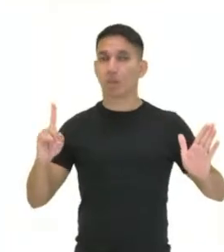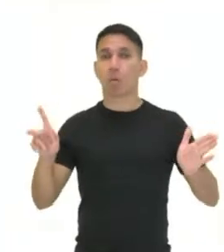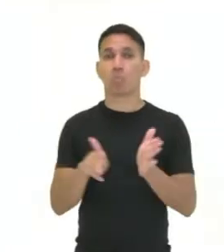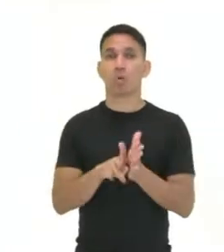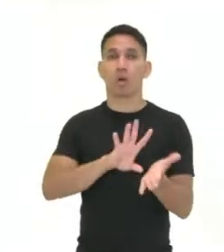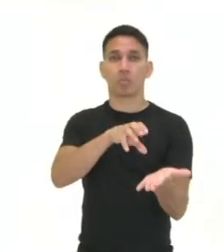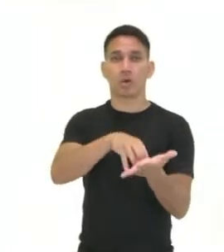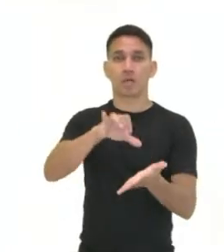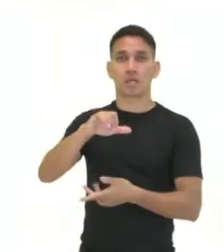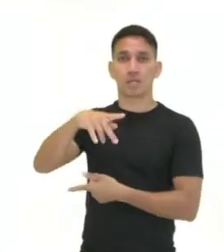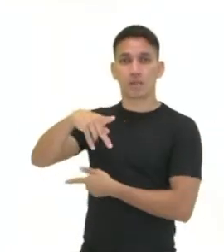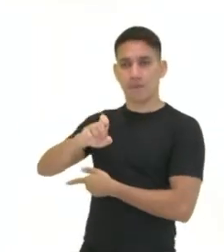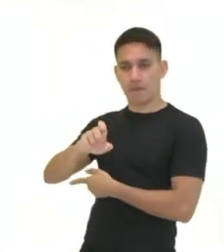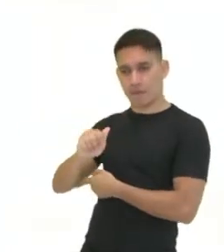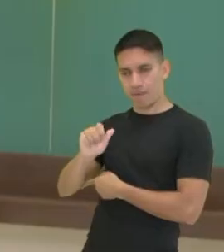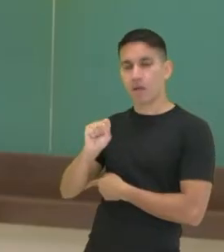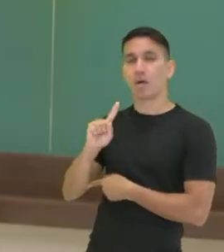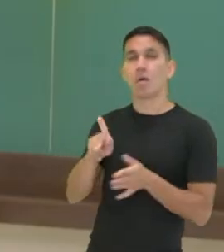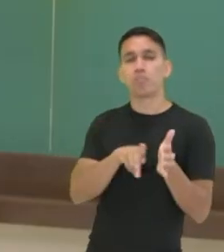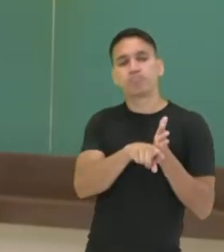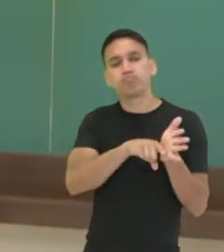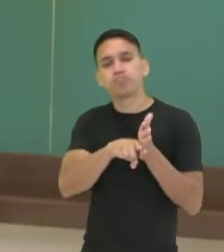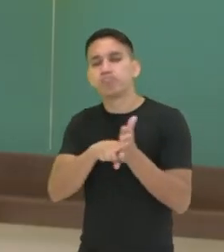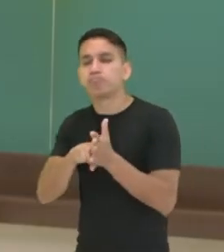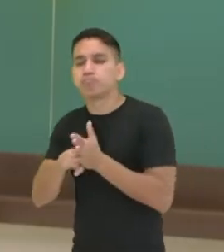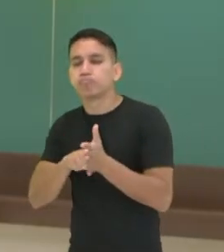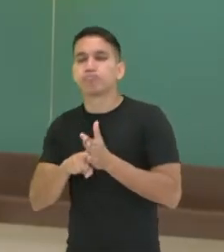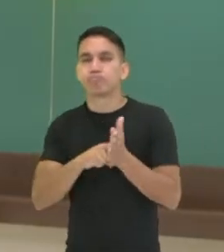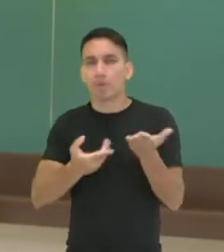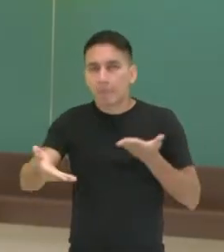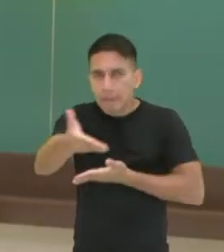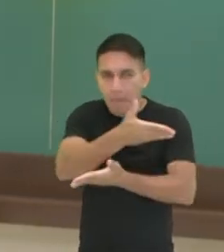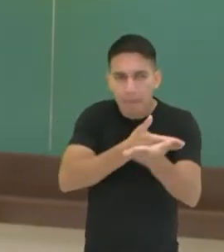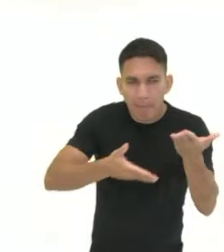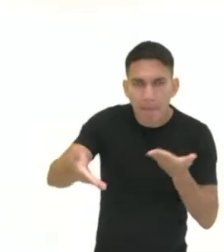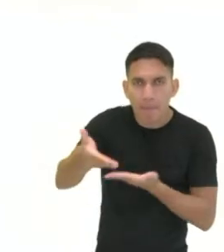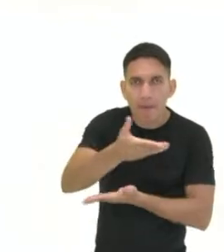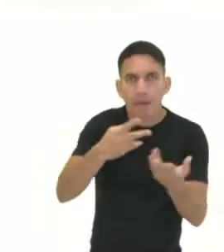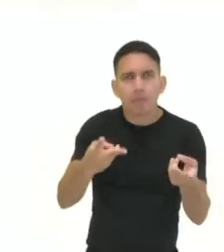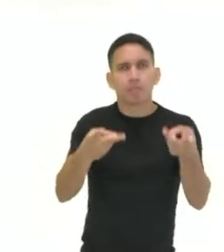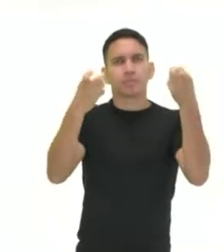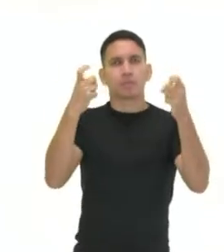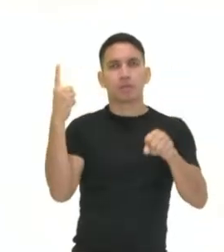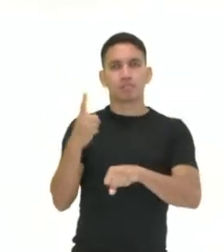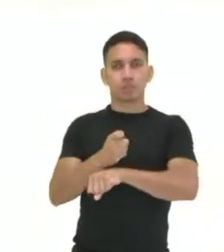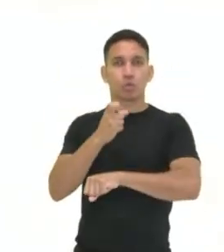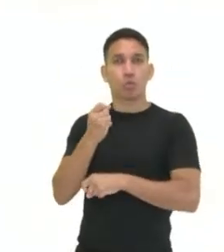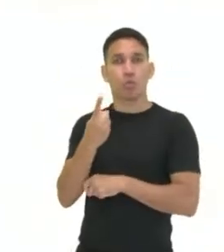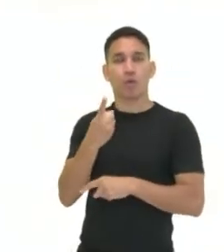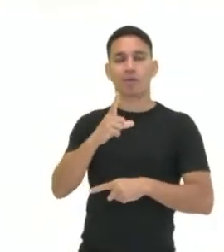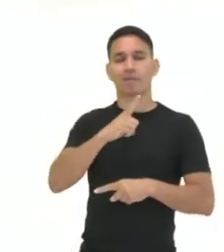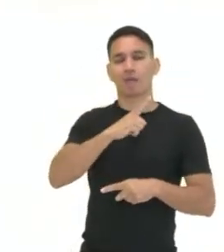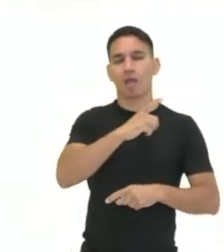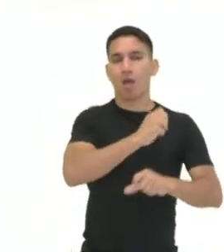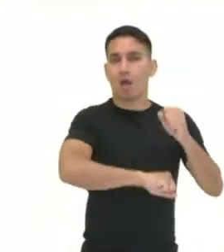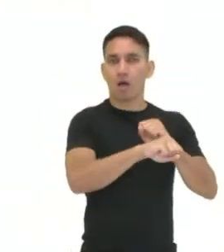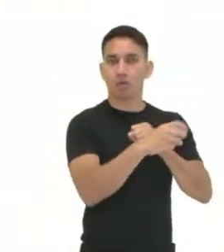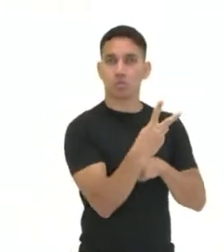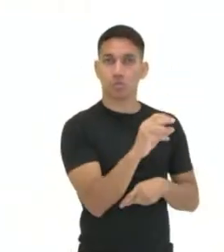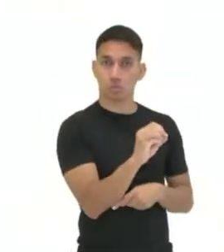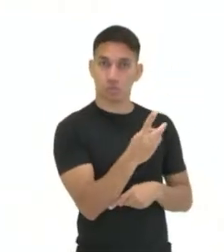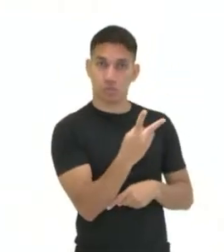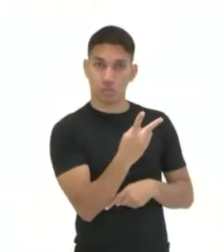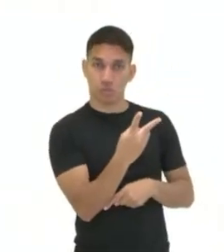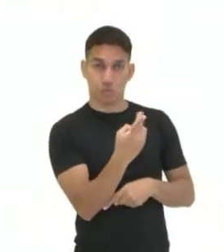IPEA, tá? Instituto de Pesquisa Aplicada. Então, a gente vê que em 2012 e 2013